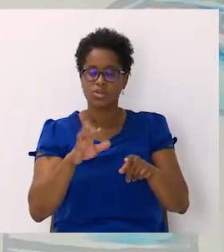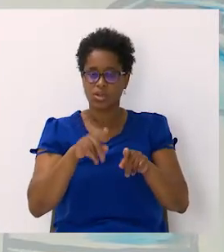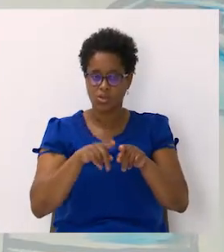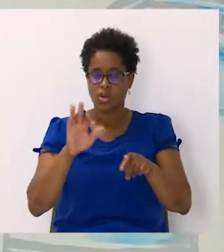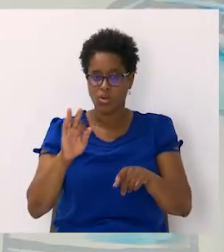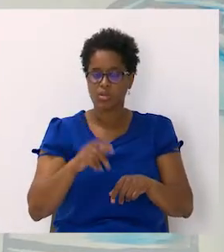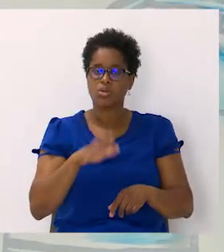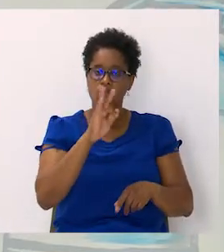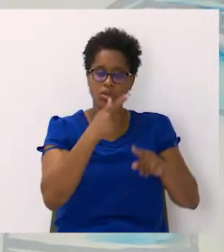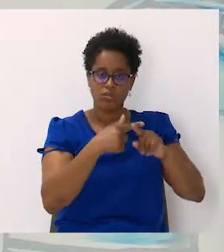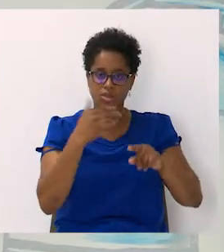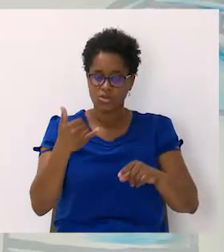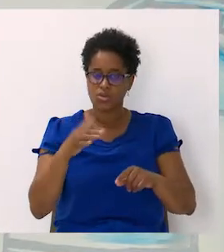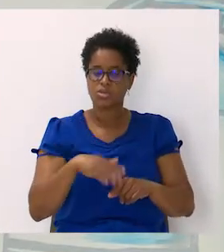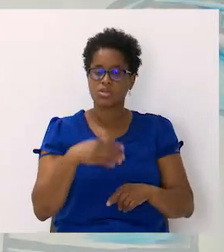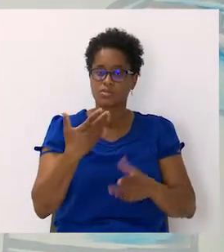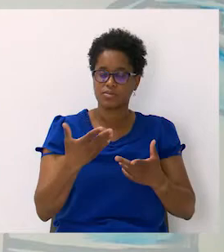4. 4 vezes 2,